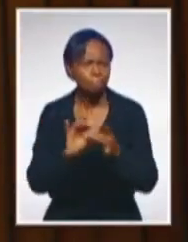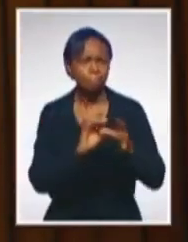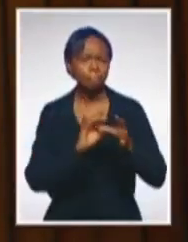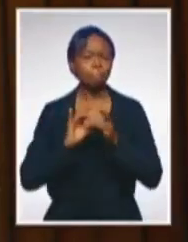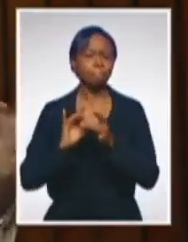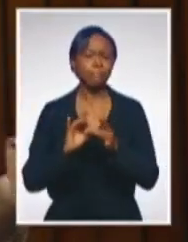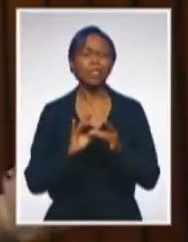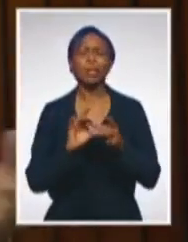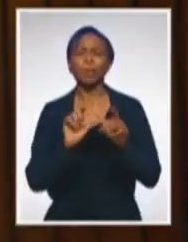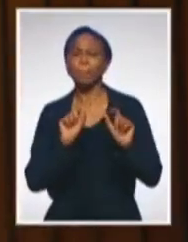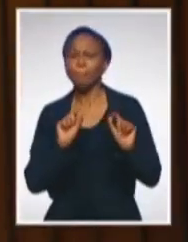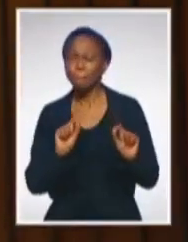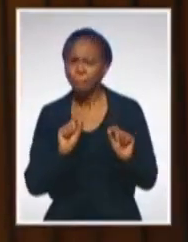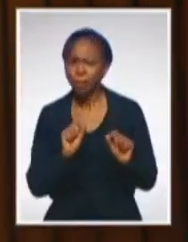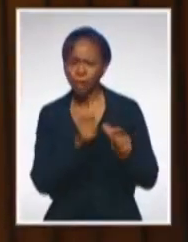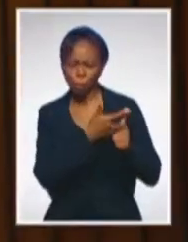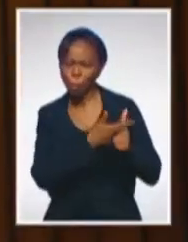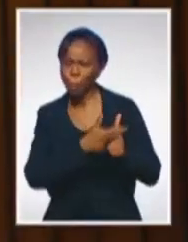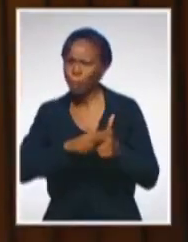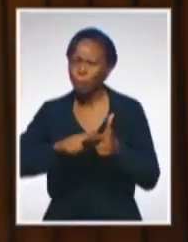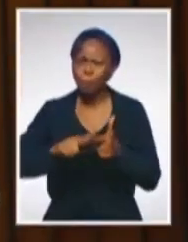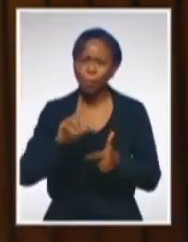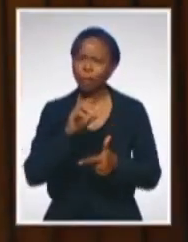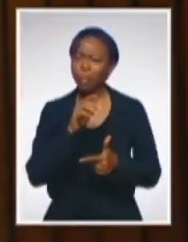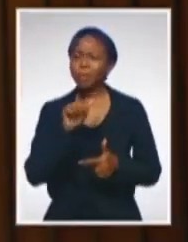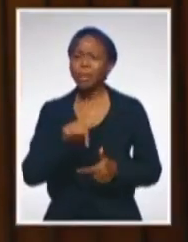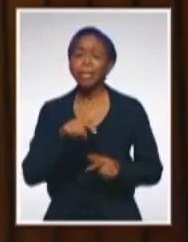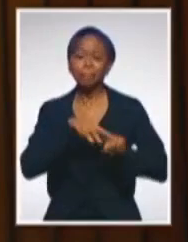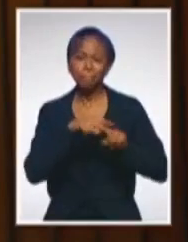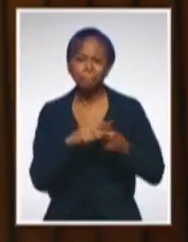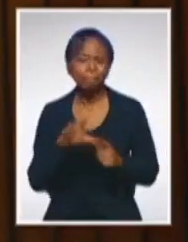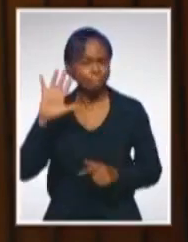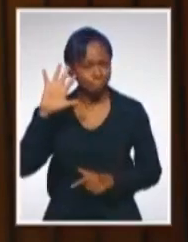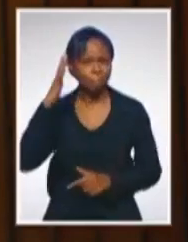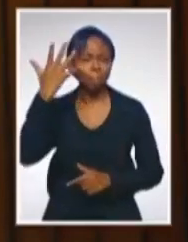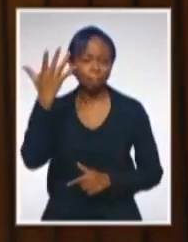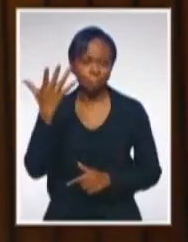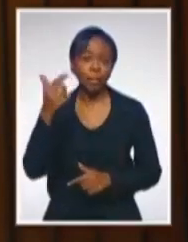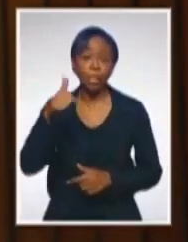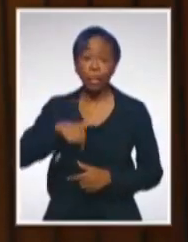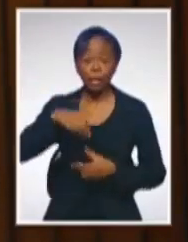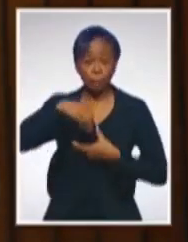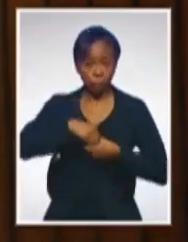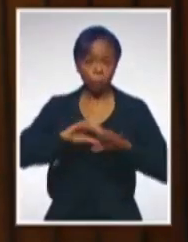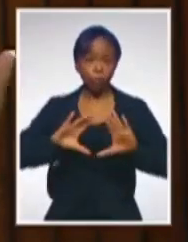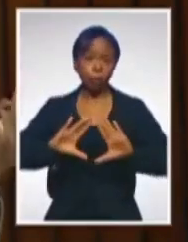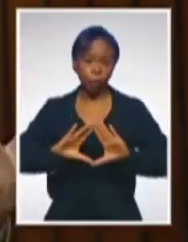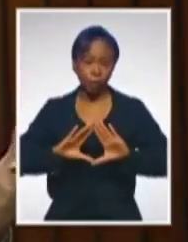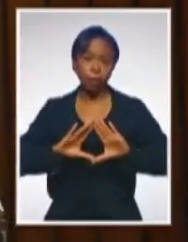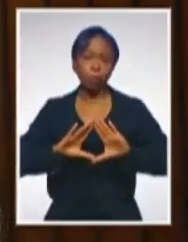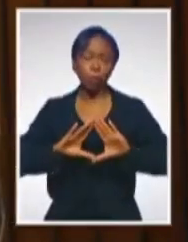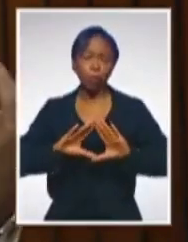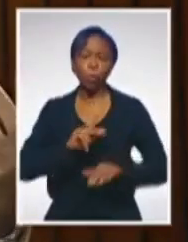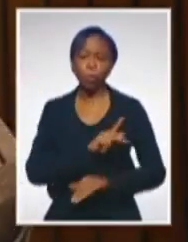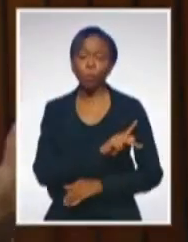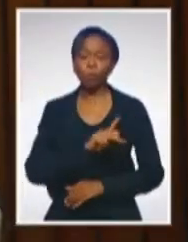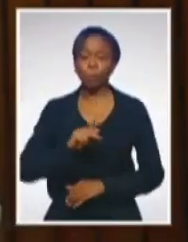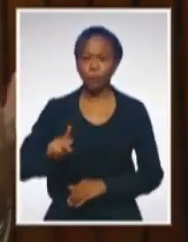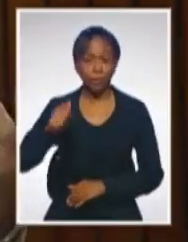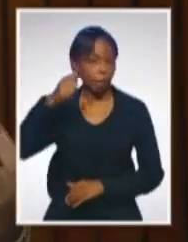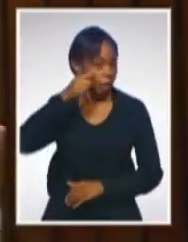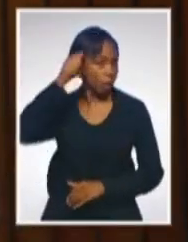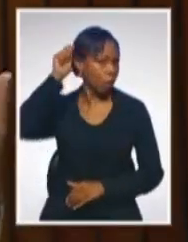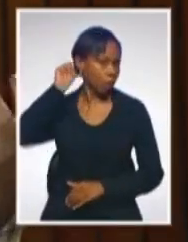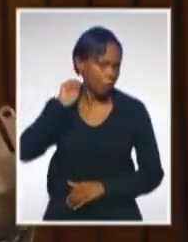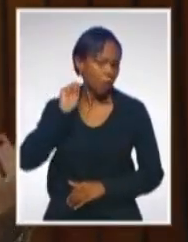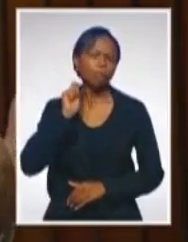né, principalmente na área da economia, a serem enfrentados. E aqui na Assembleia, o presidente Adalcléber Lopes manifestou boa